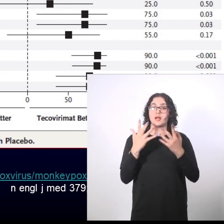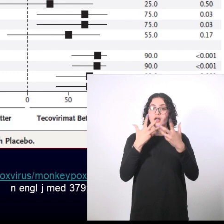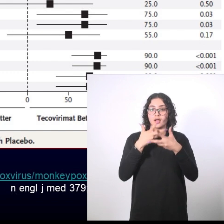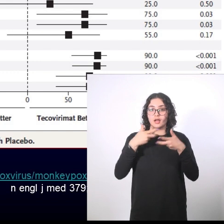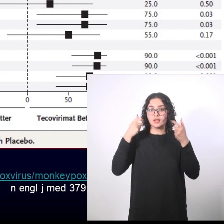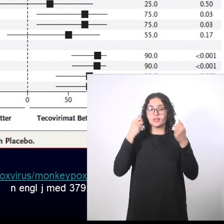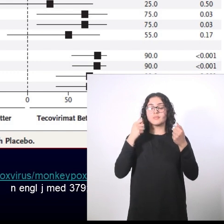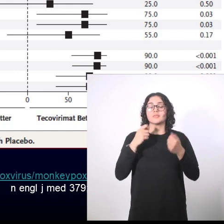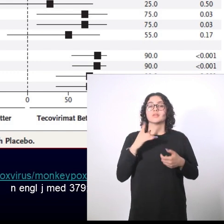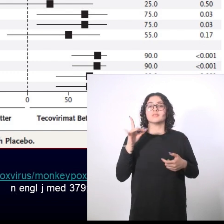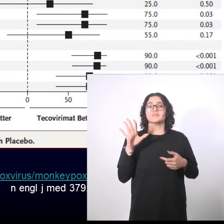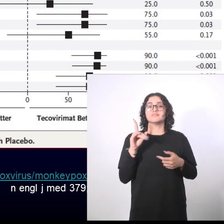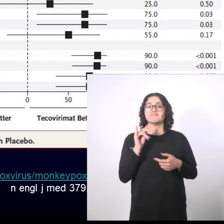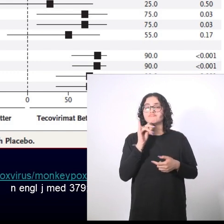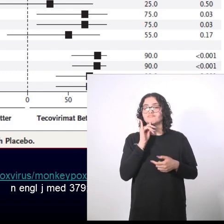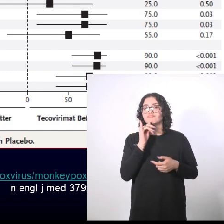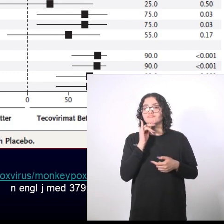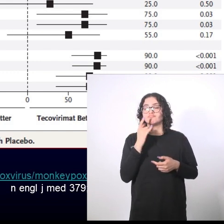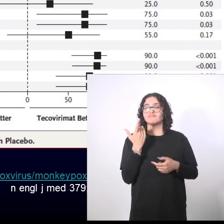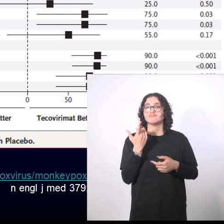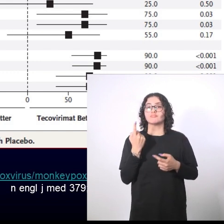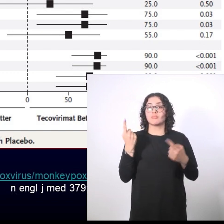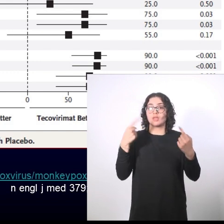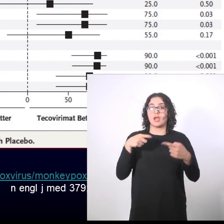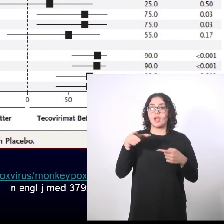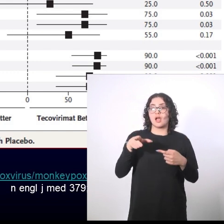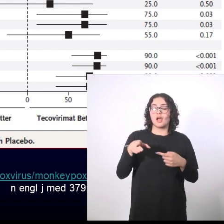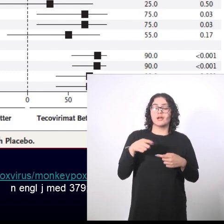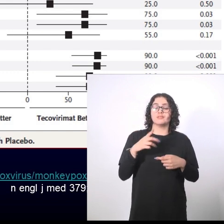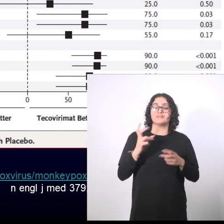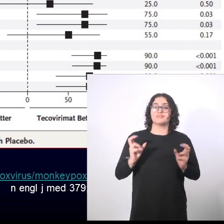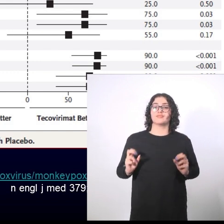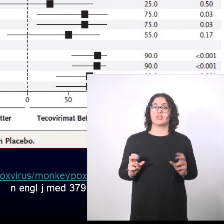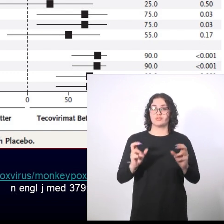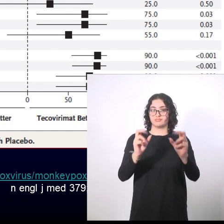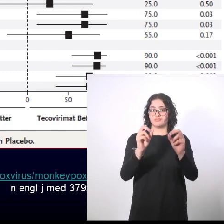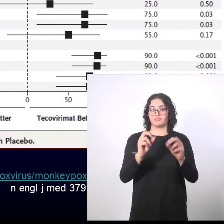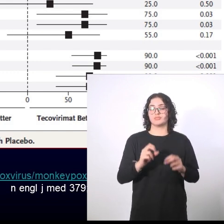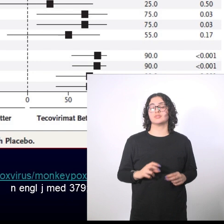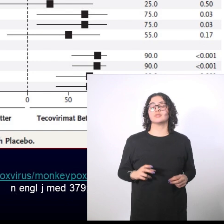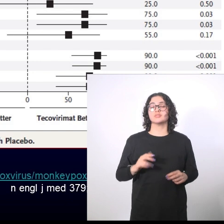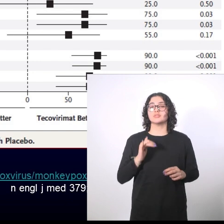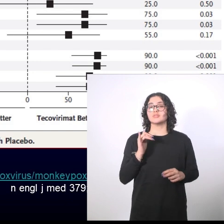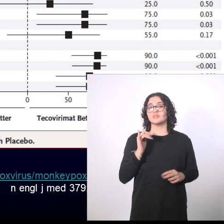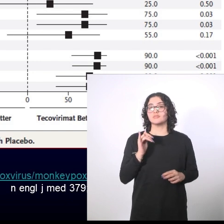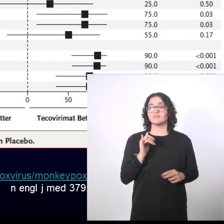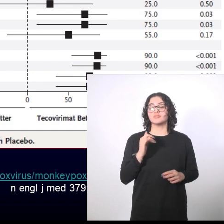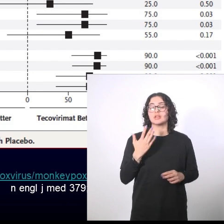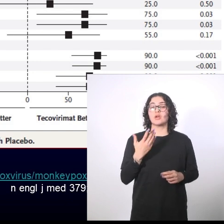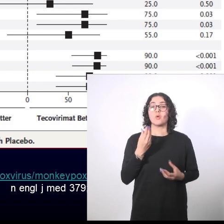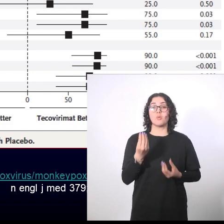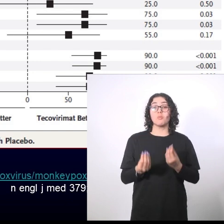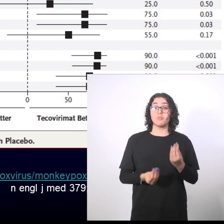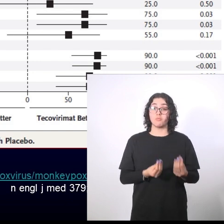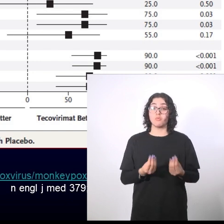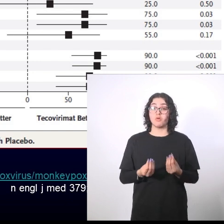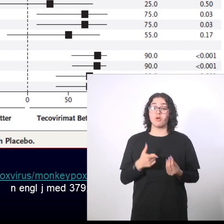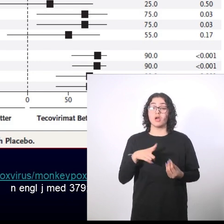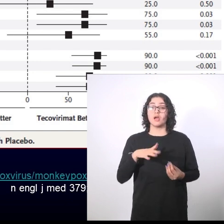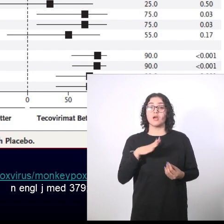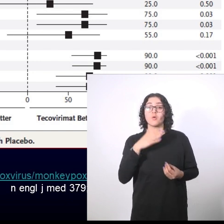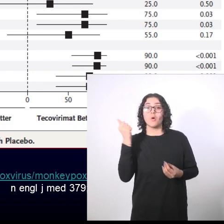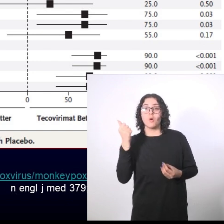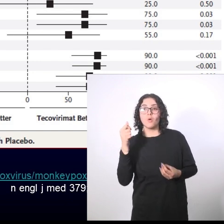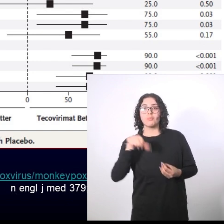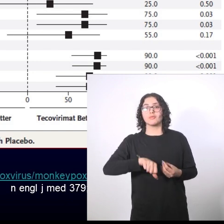né, desafiados com o vírus, dados tanto de farmacocinética como de eficácia. Né? Então, tudo